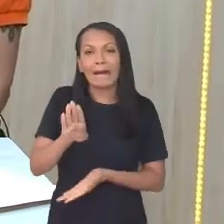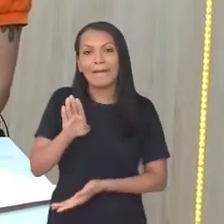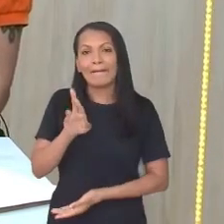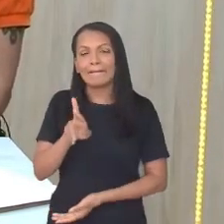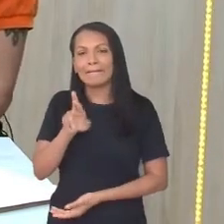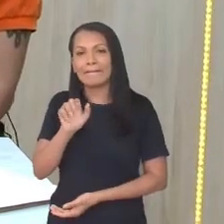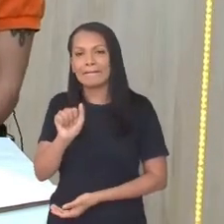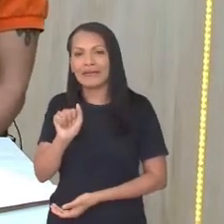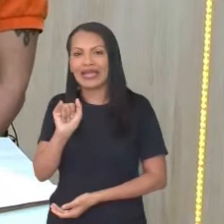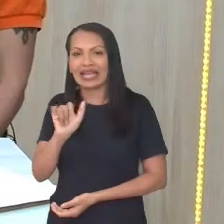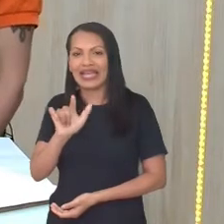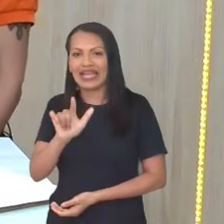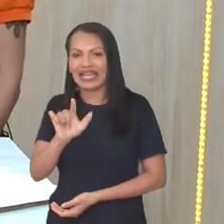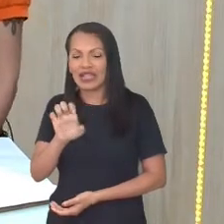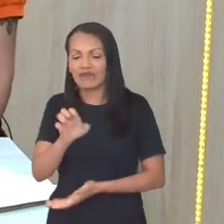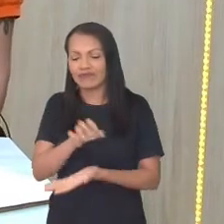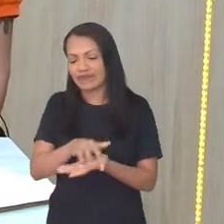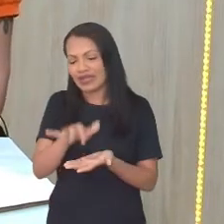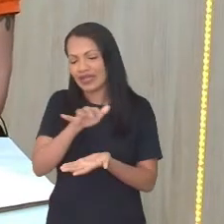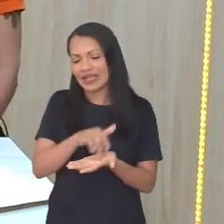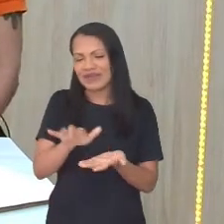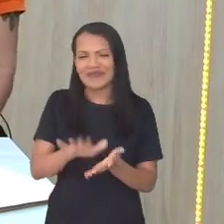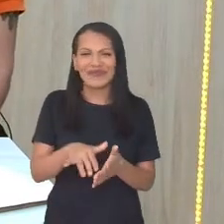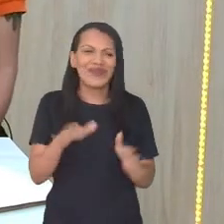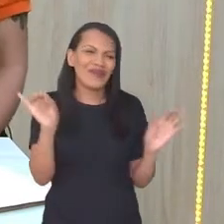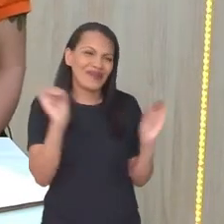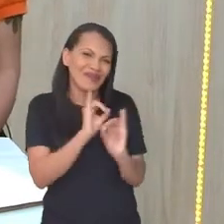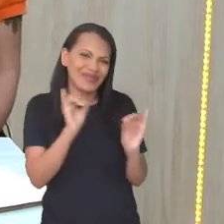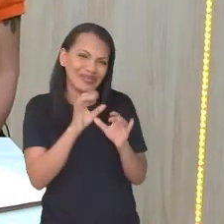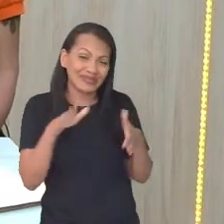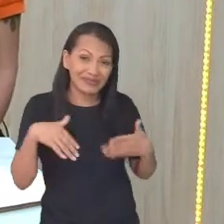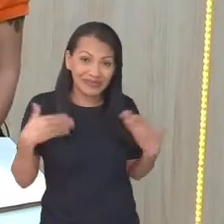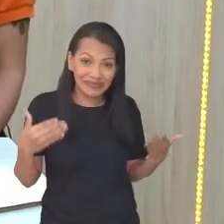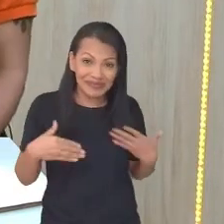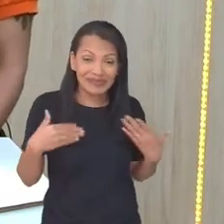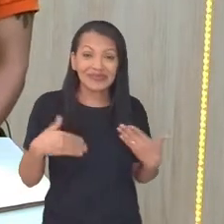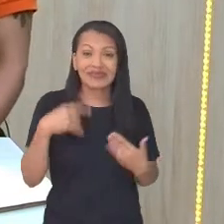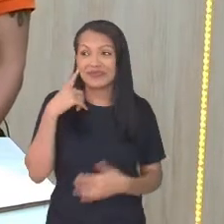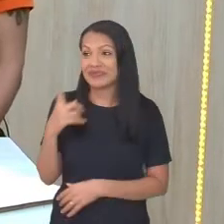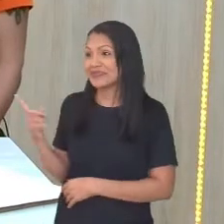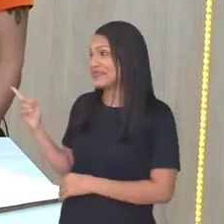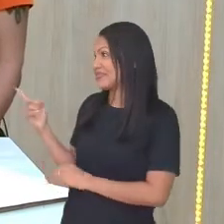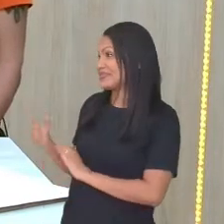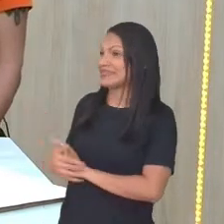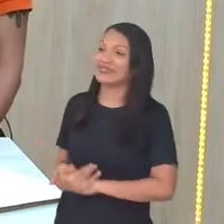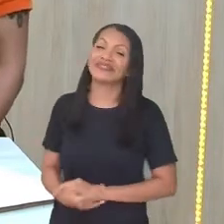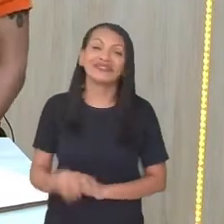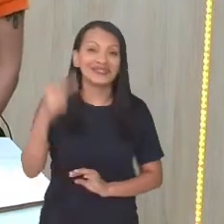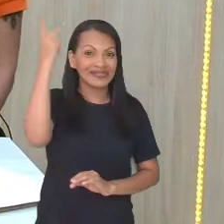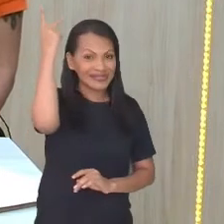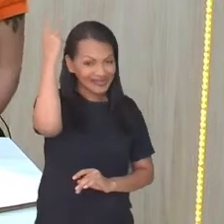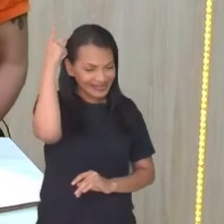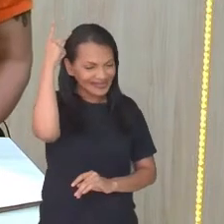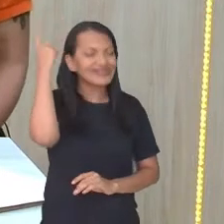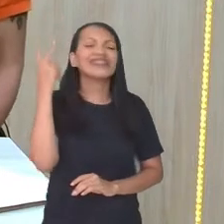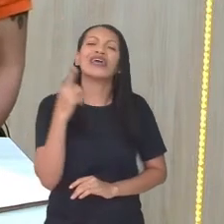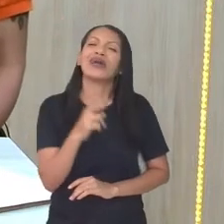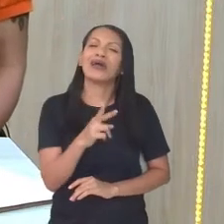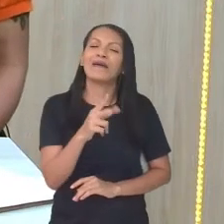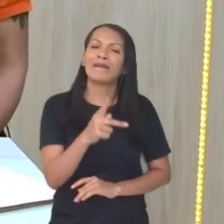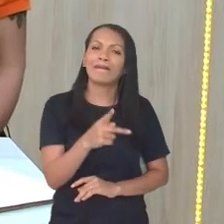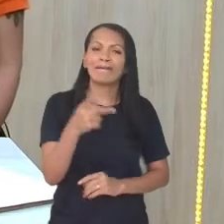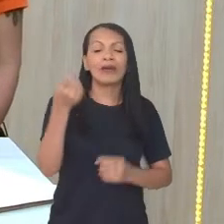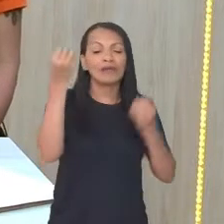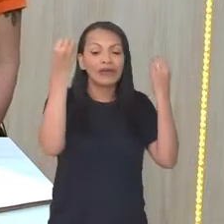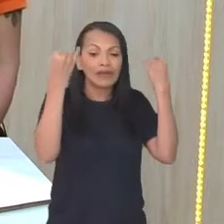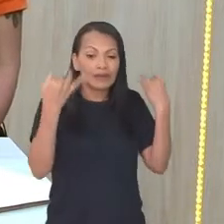Patrícia. Olá, que alegria, né? Tá aqui. Eu sou Patrícia Fontes, esse é o meu sinal, né? Eu sou uma mulher negra,